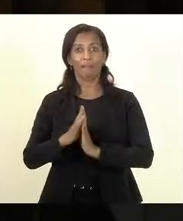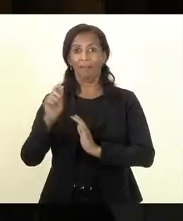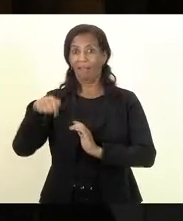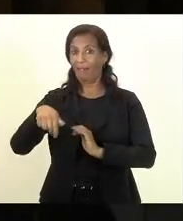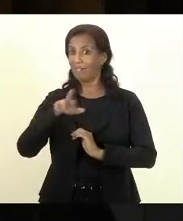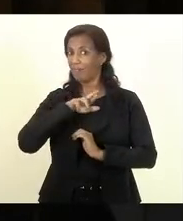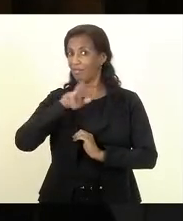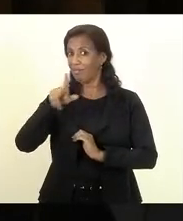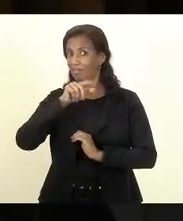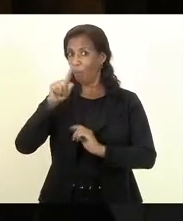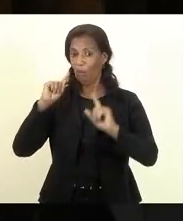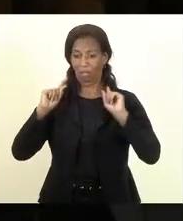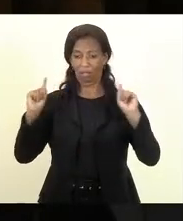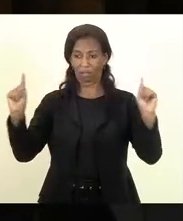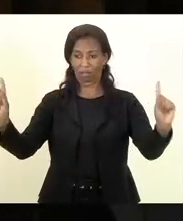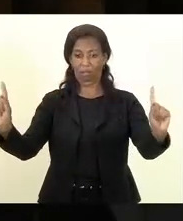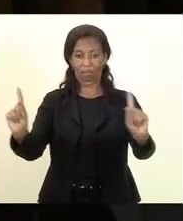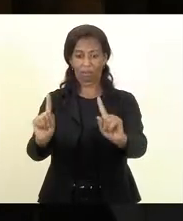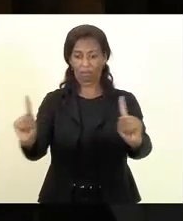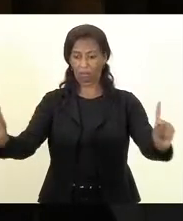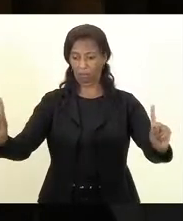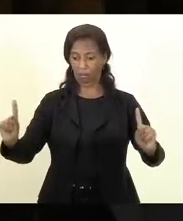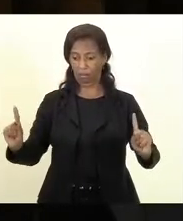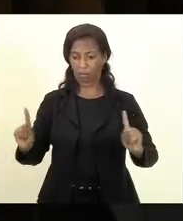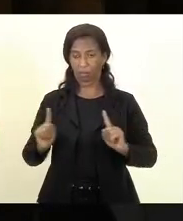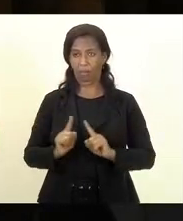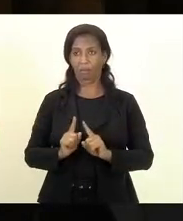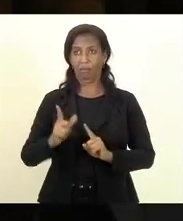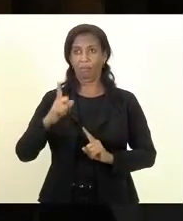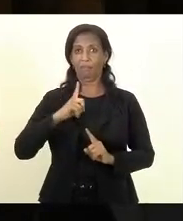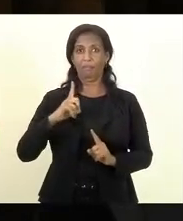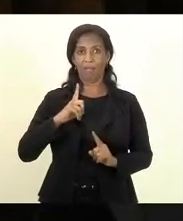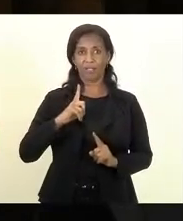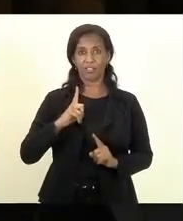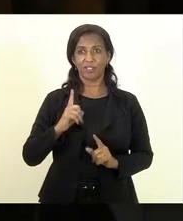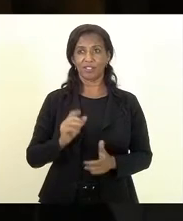arejado, mas pelo menos tem um pé direito